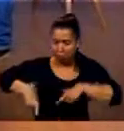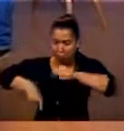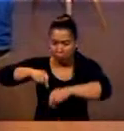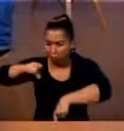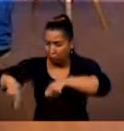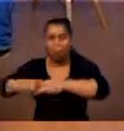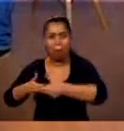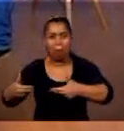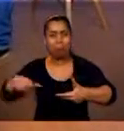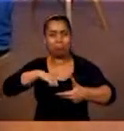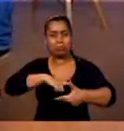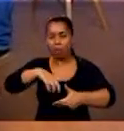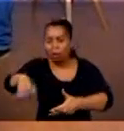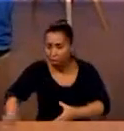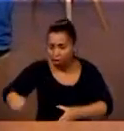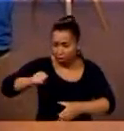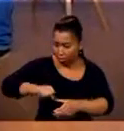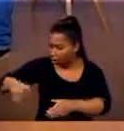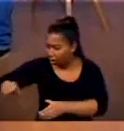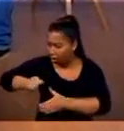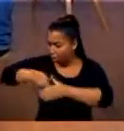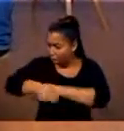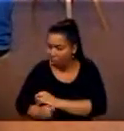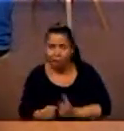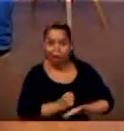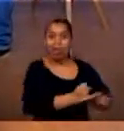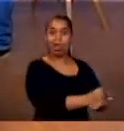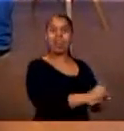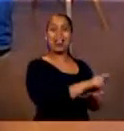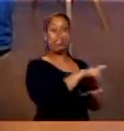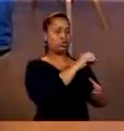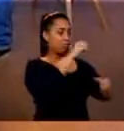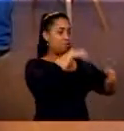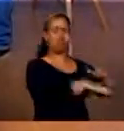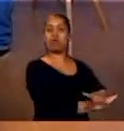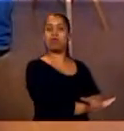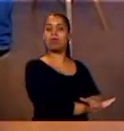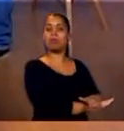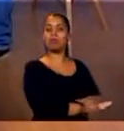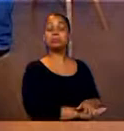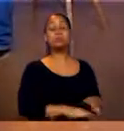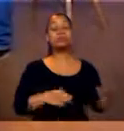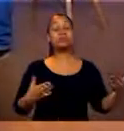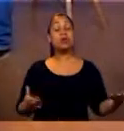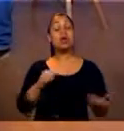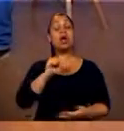crianças vinculadas a escolas. Uhum. Então, a AMA hoje